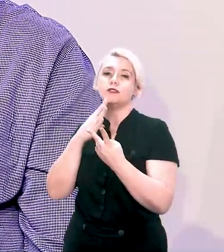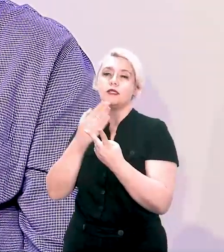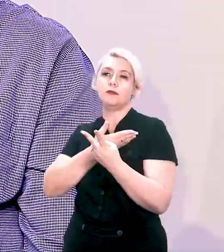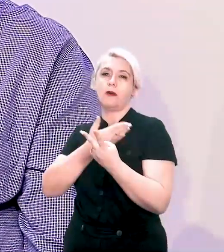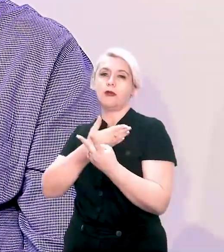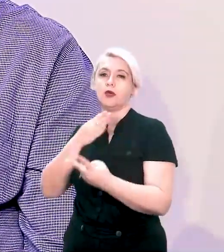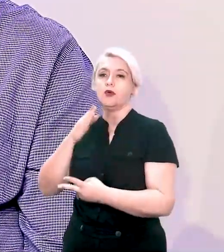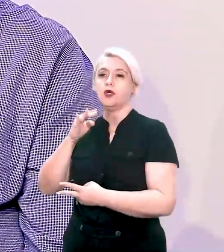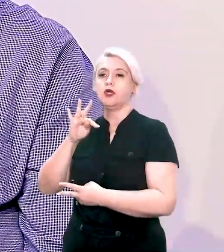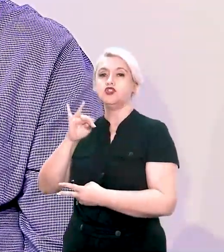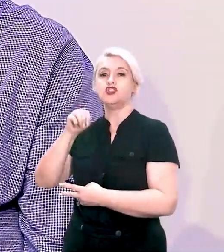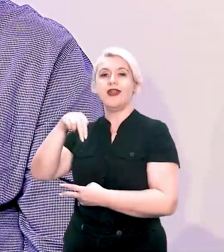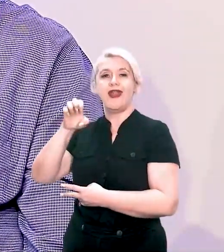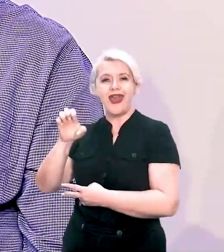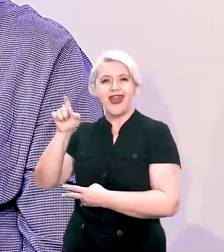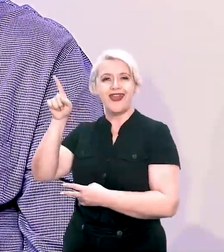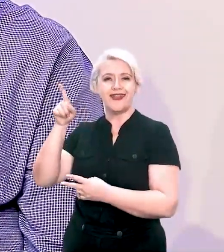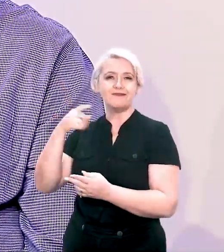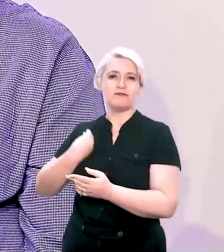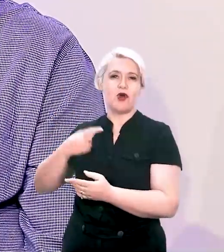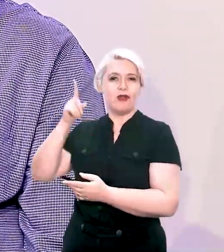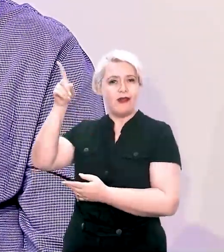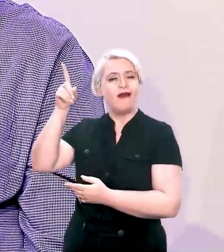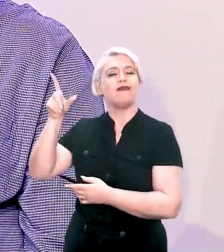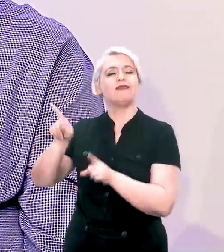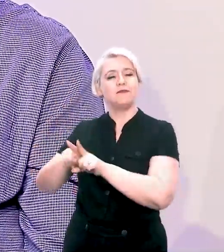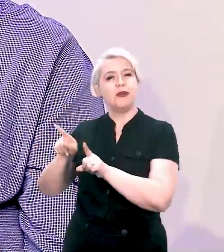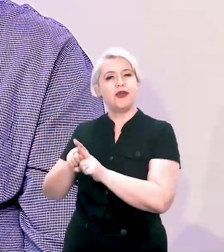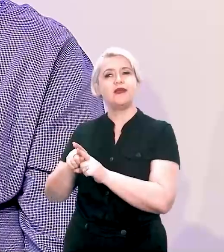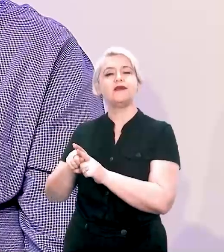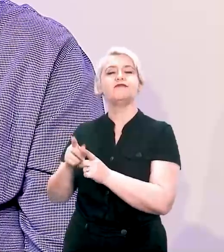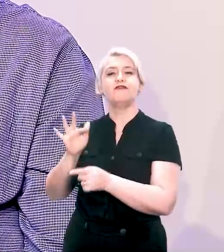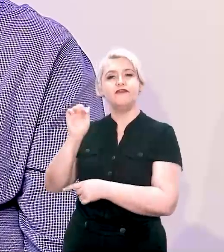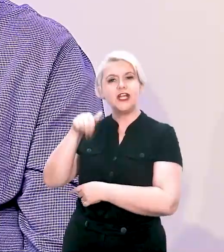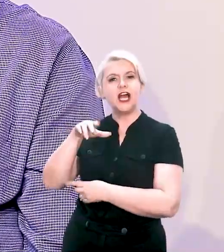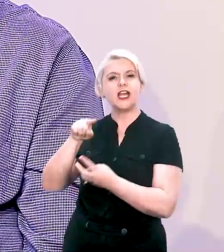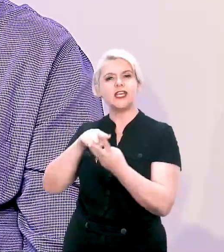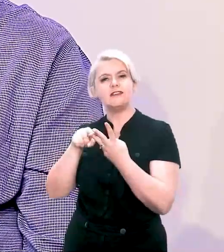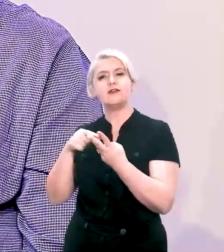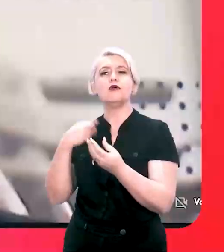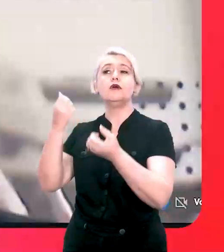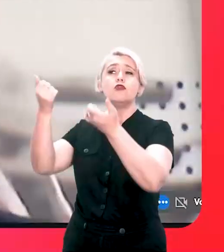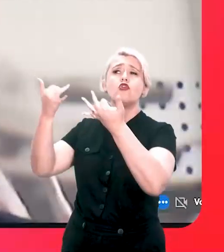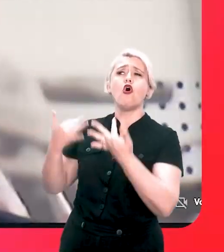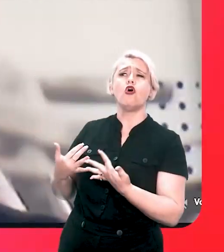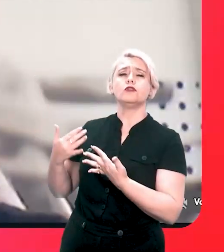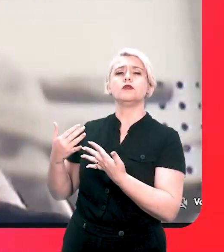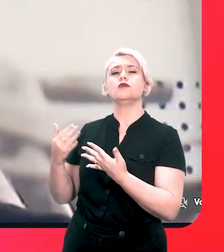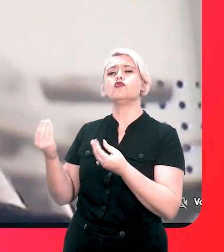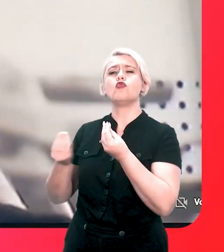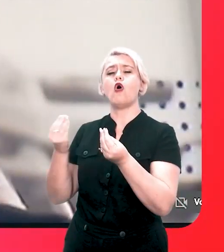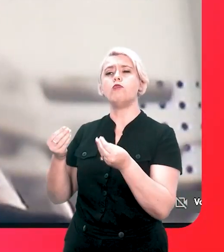grande Tiné, que está por lá, à frente da PABB. Conta para nós como é que foi esse movimento.